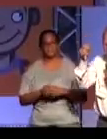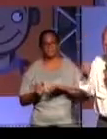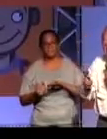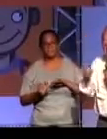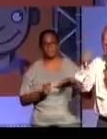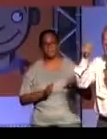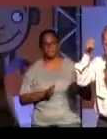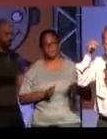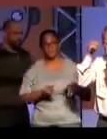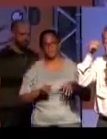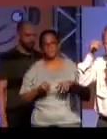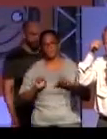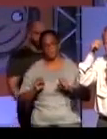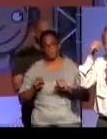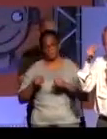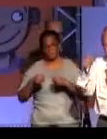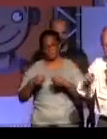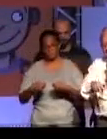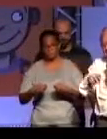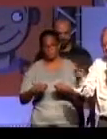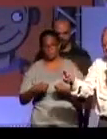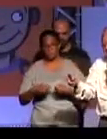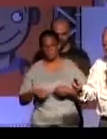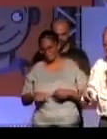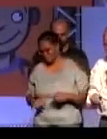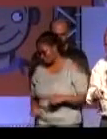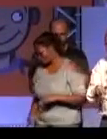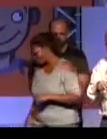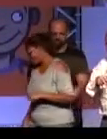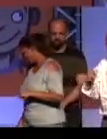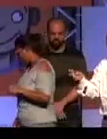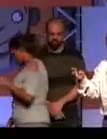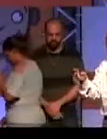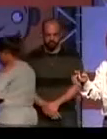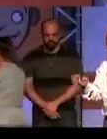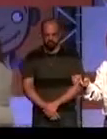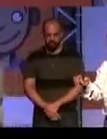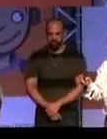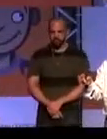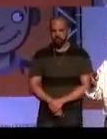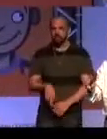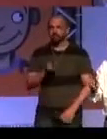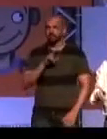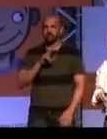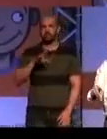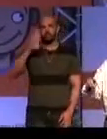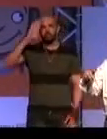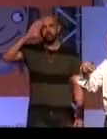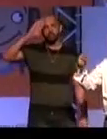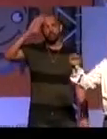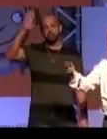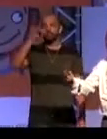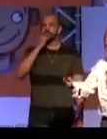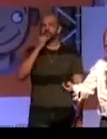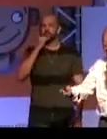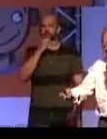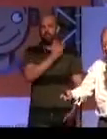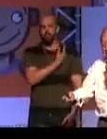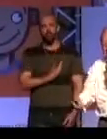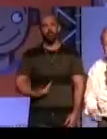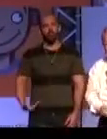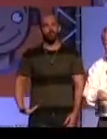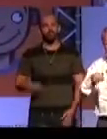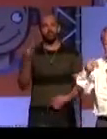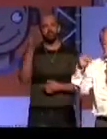O controle do sarampo, a eliminação do sarampo, não é prioridade, por exemplo, para o governo